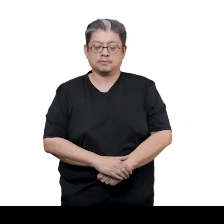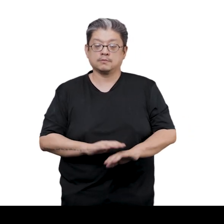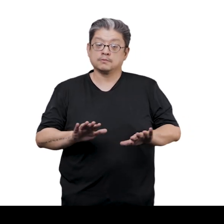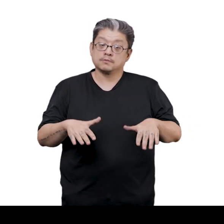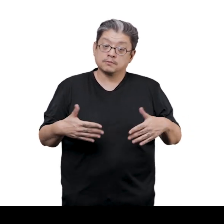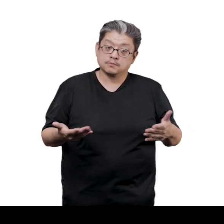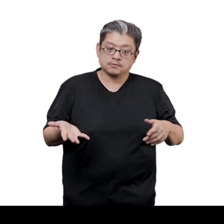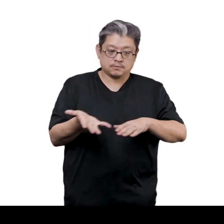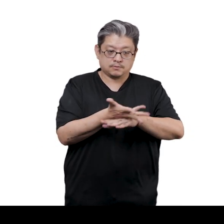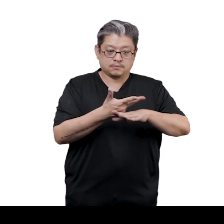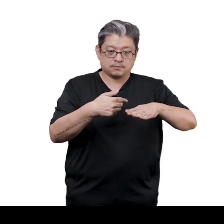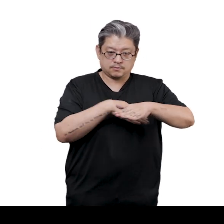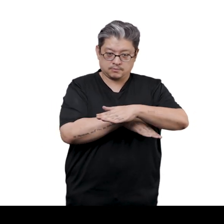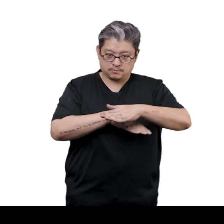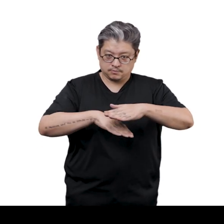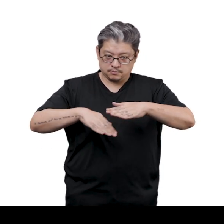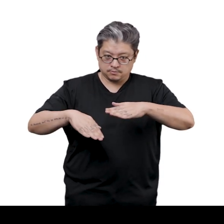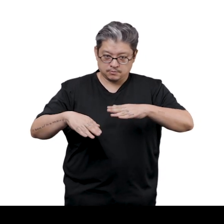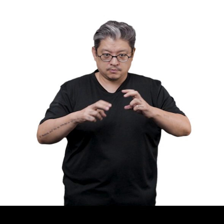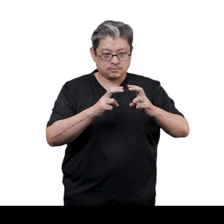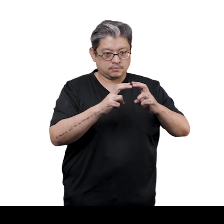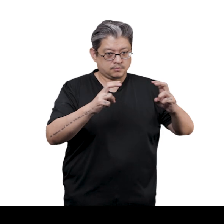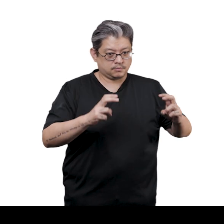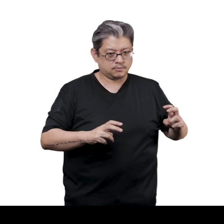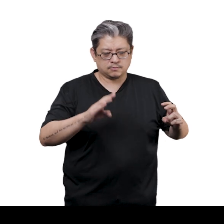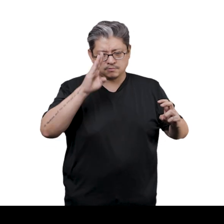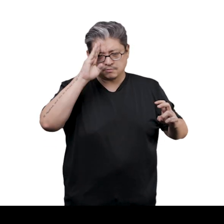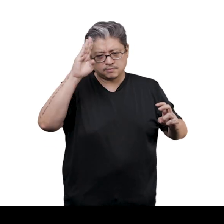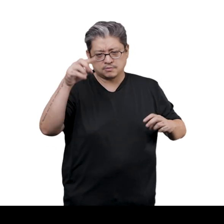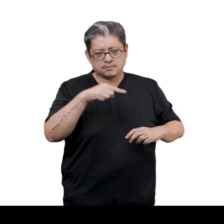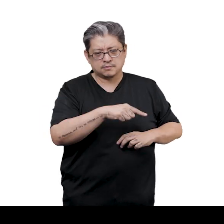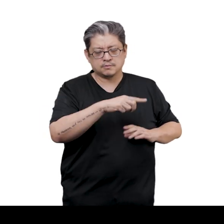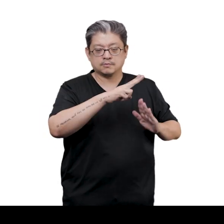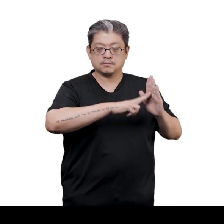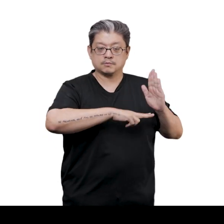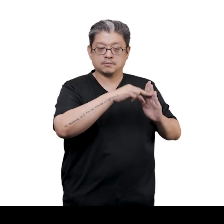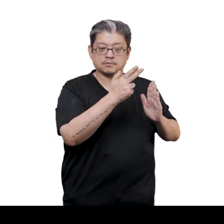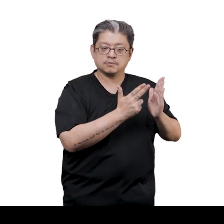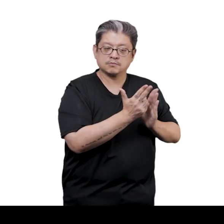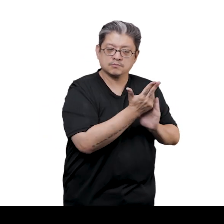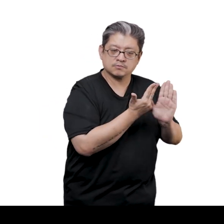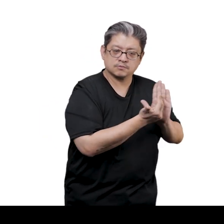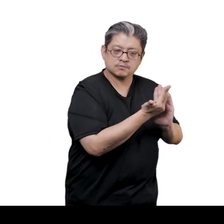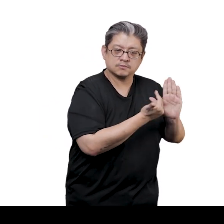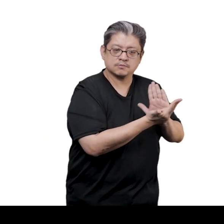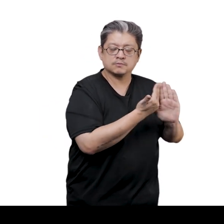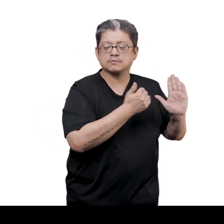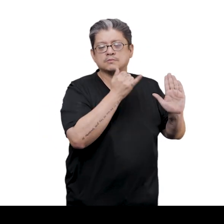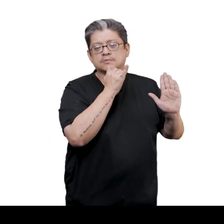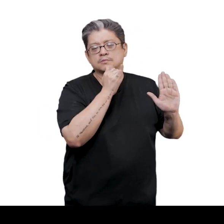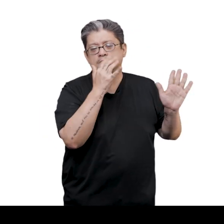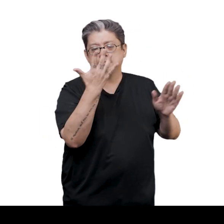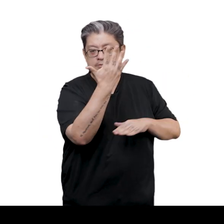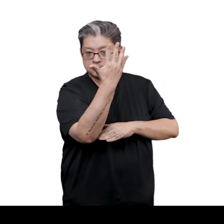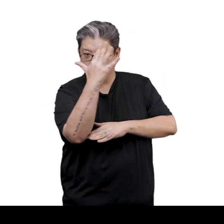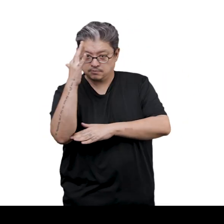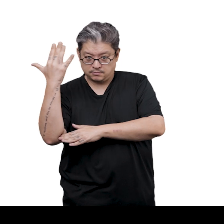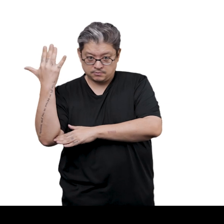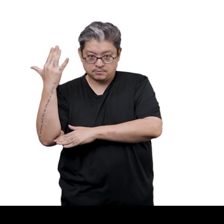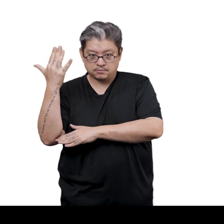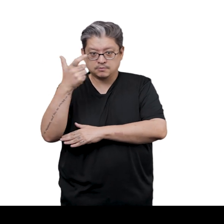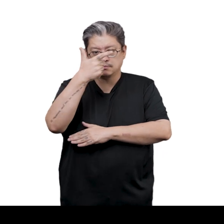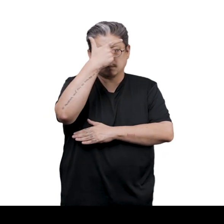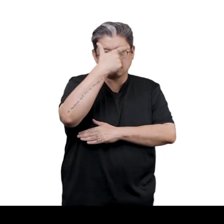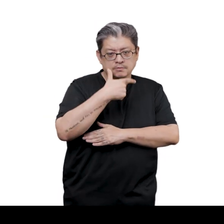Ainda que o acervo do MASP seja constituído majoritariamente por pinturas figurativas, paisagens, retratos,